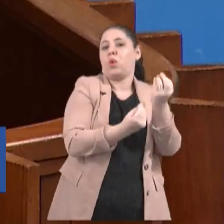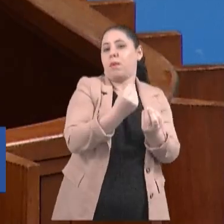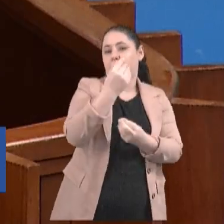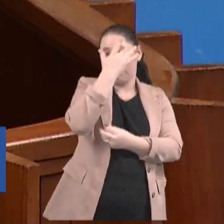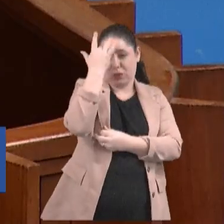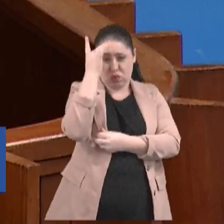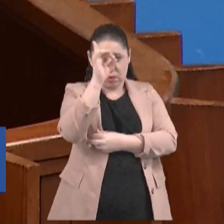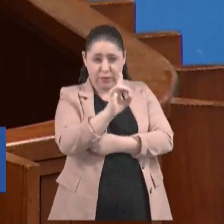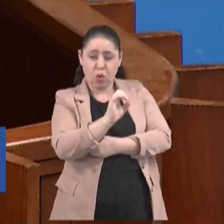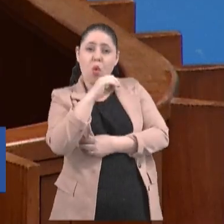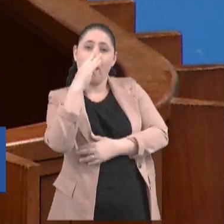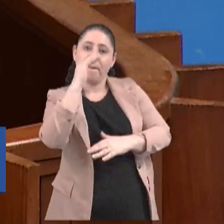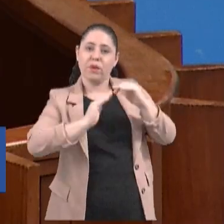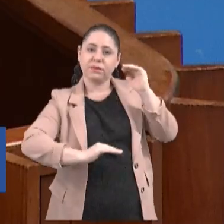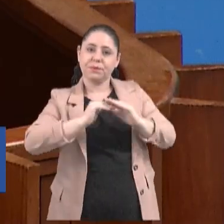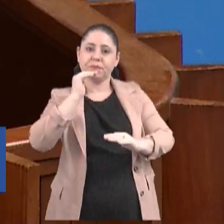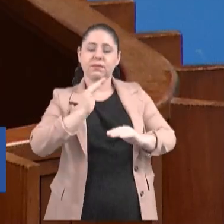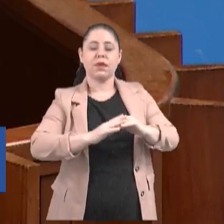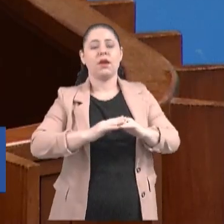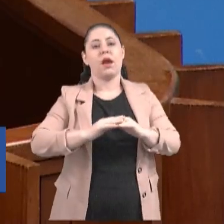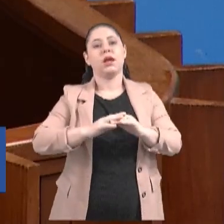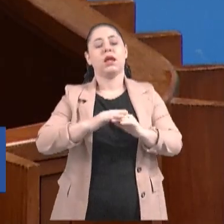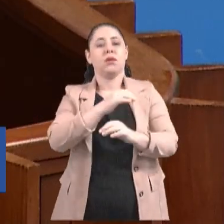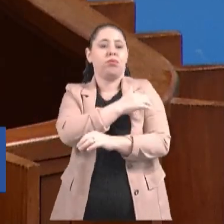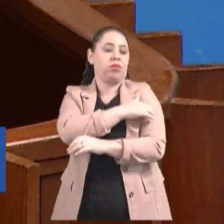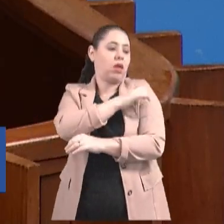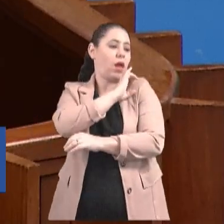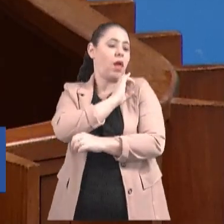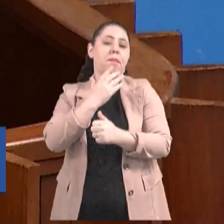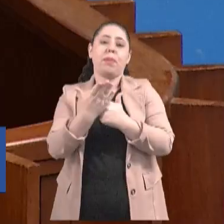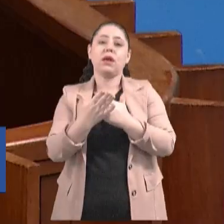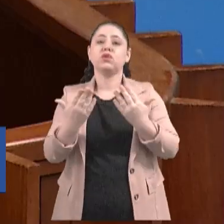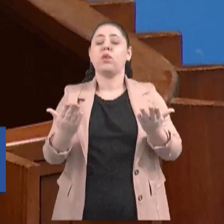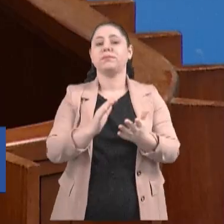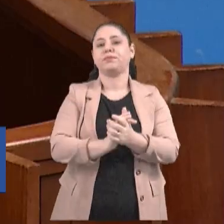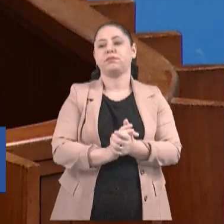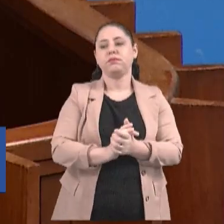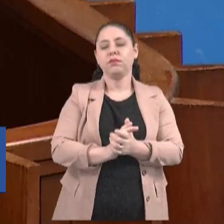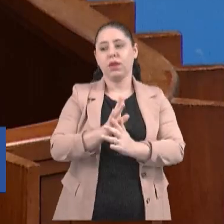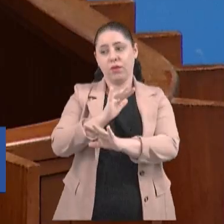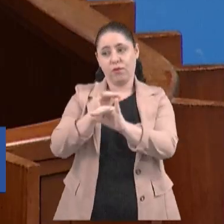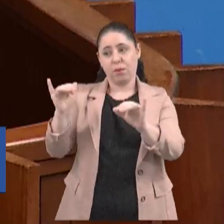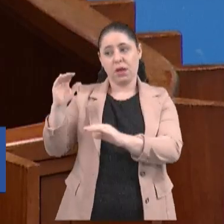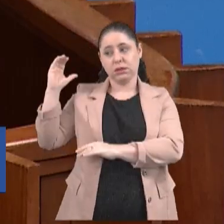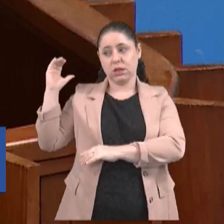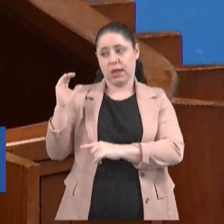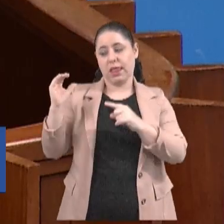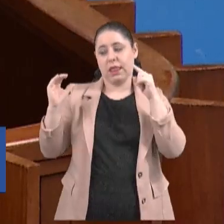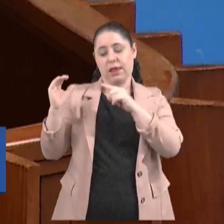com deficiência, profissão e escolaridade. Dados do agressor, quando